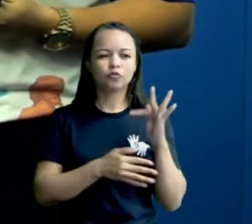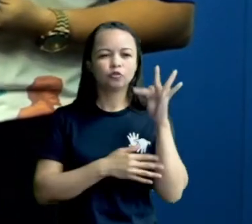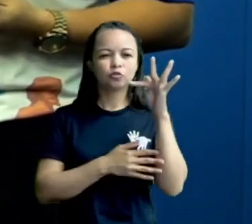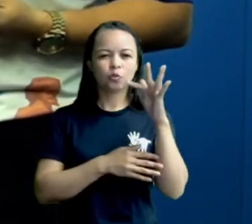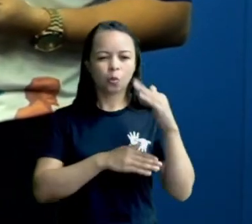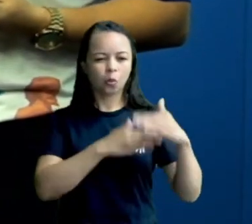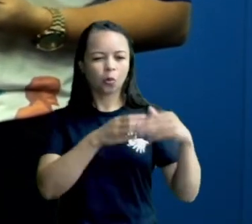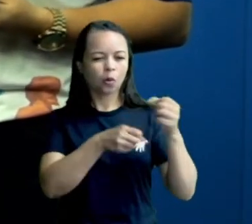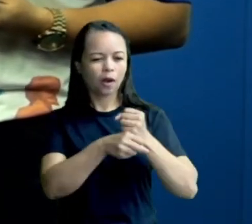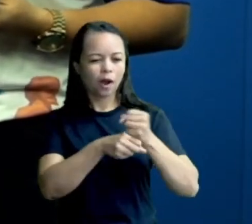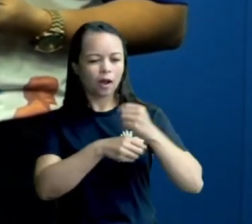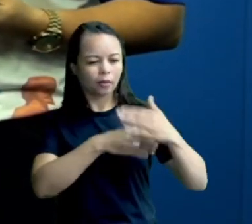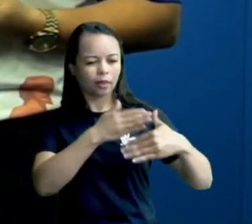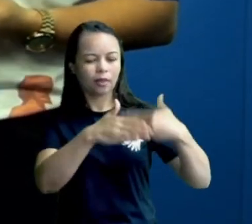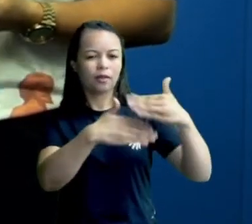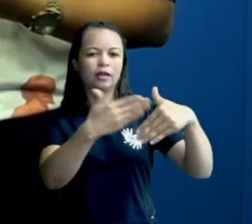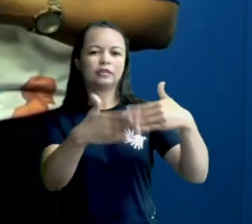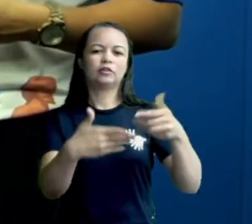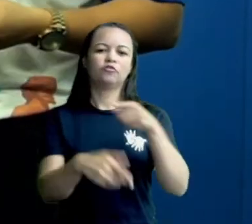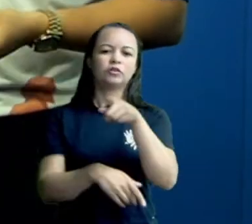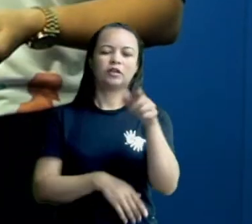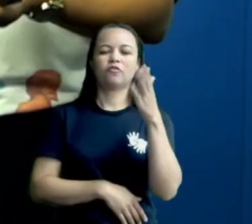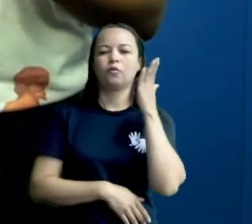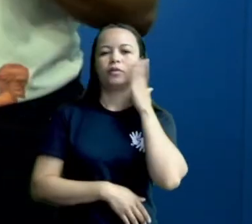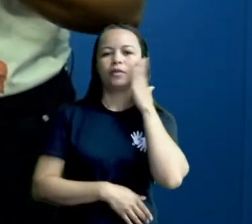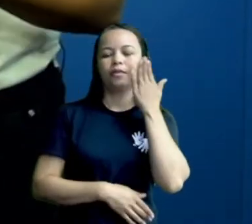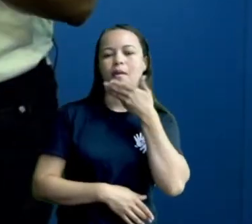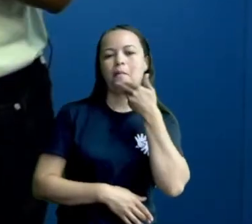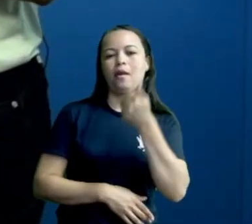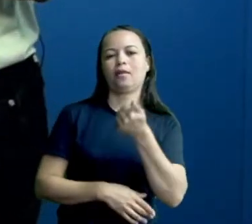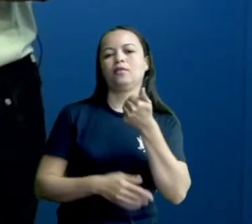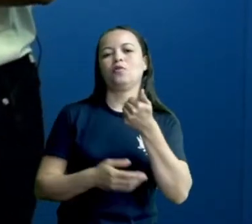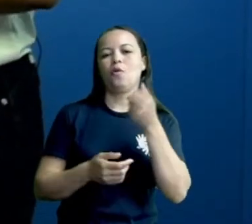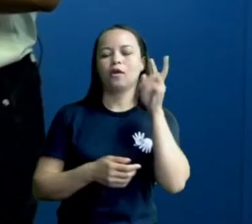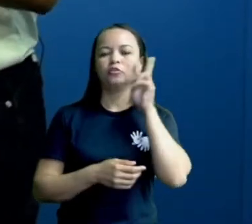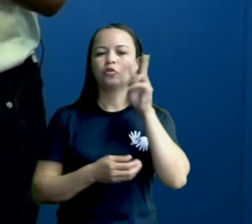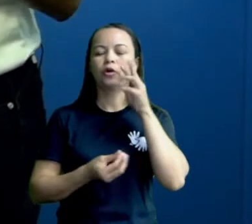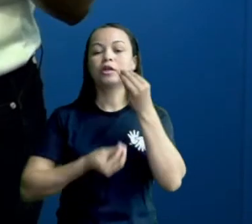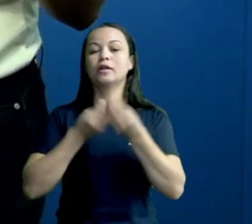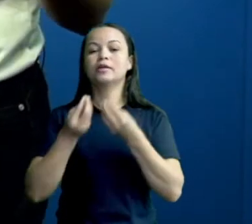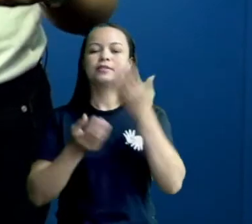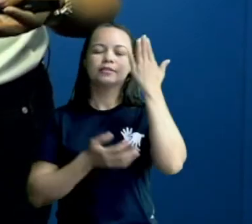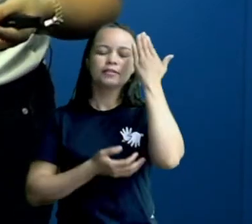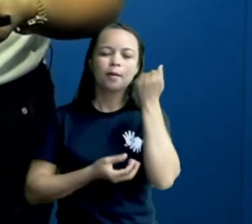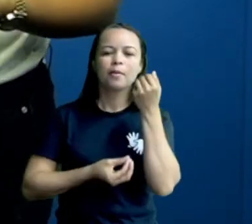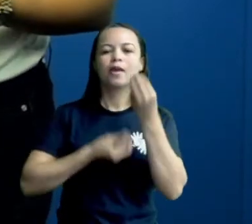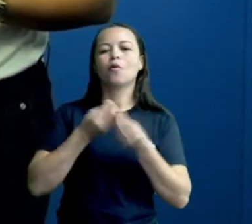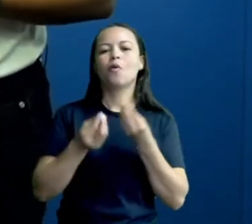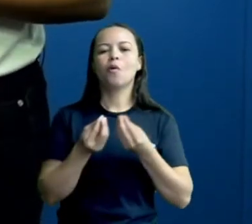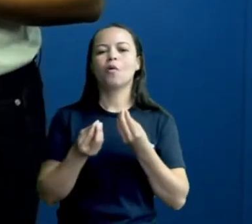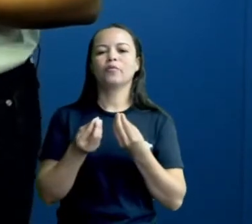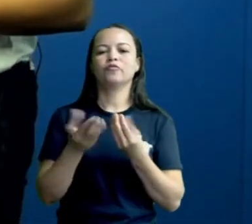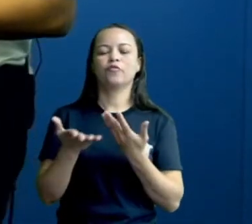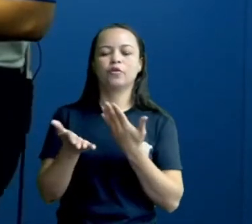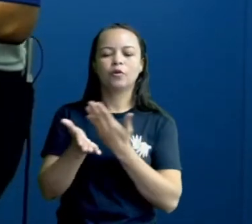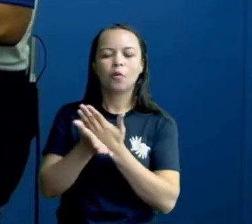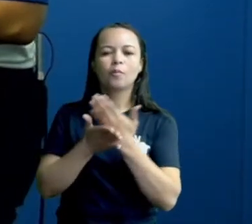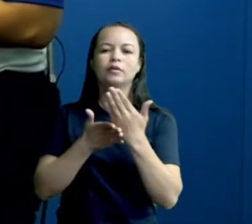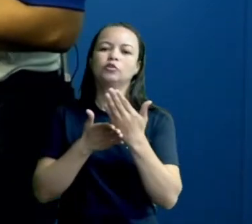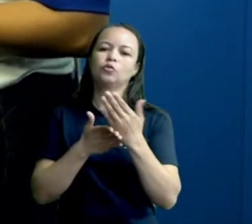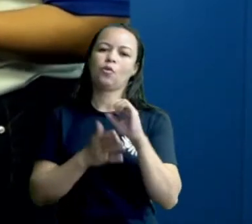vocês vão poder entender melhor essa história e saber como foi que nasceu a nossa pátria, a nossa cidade, certo?